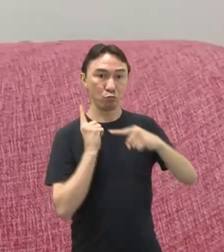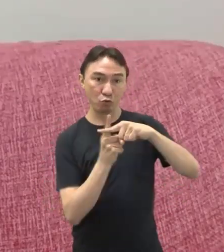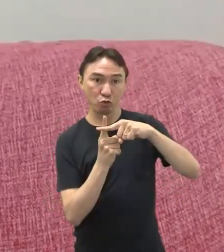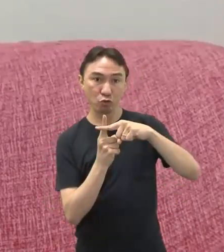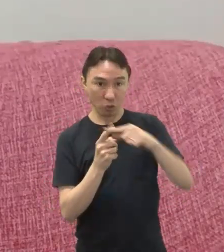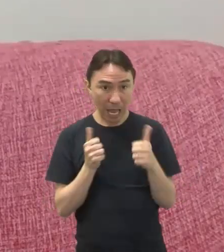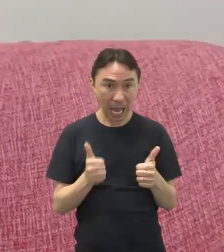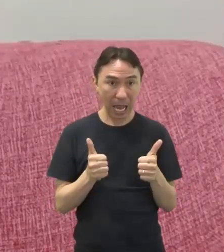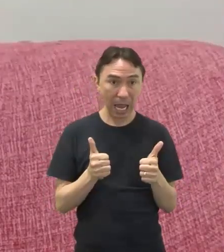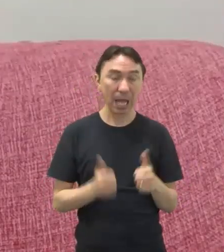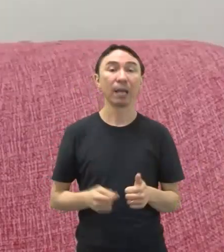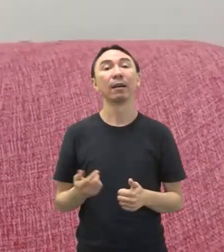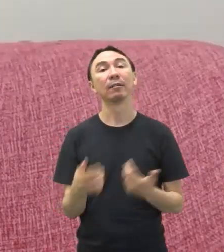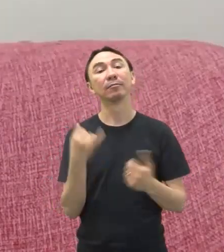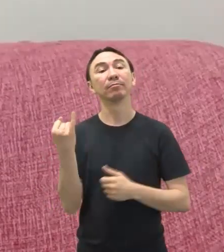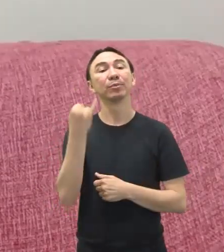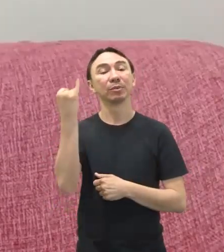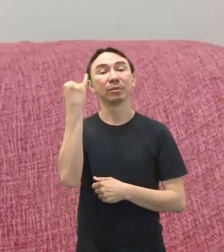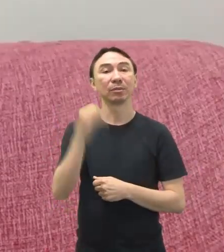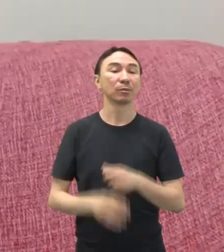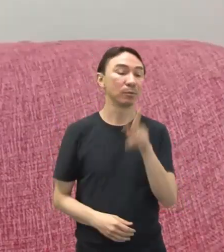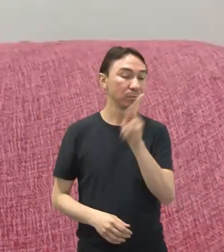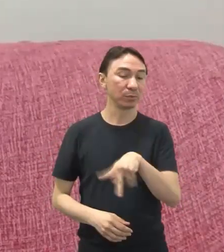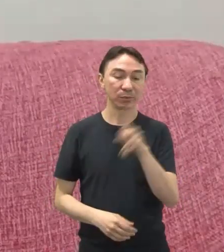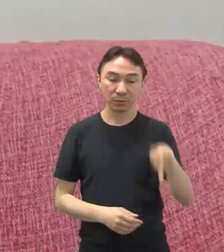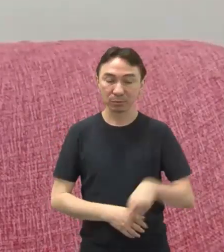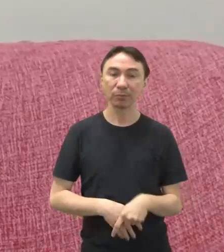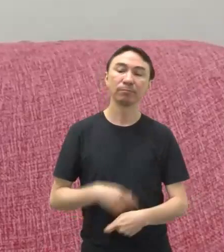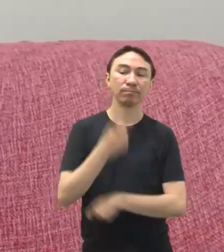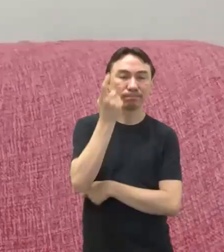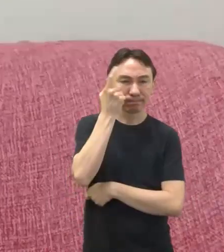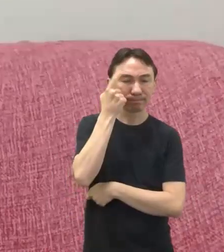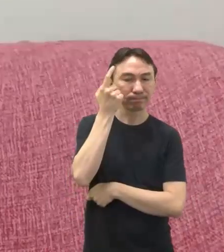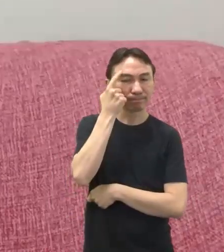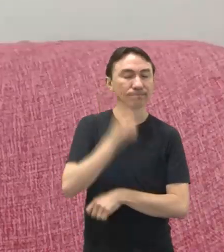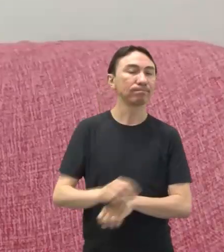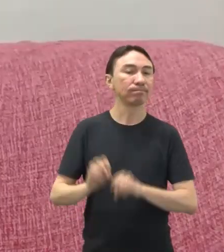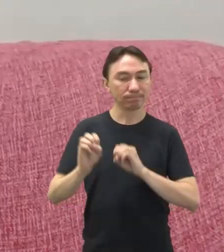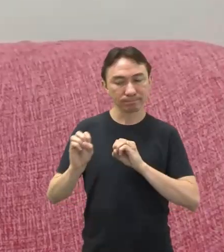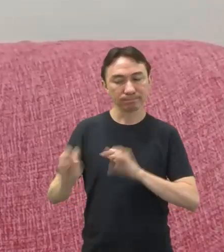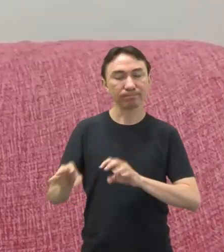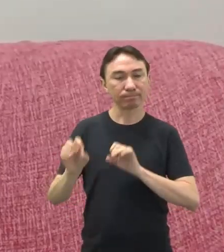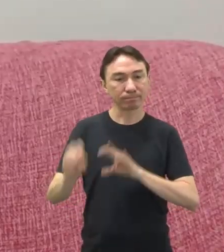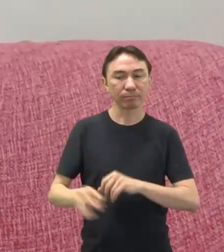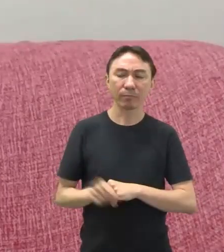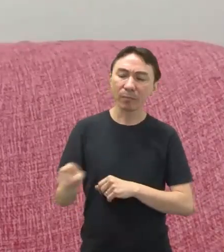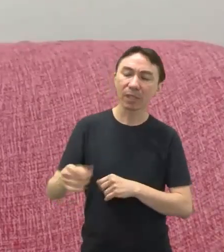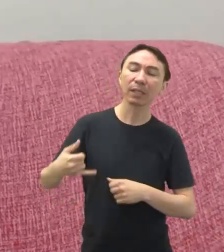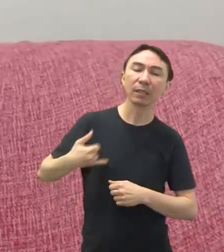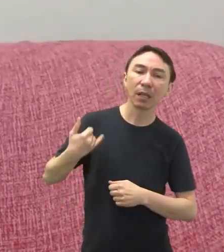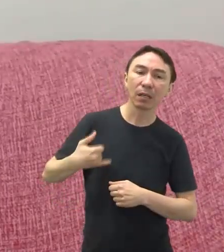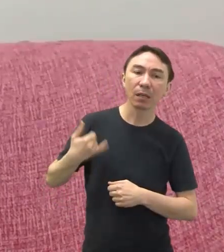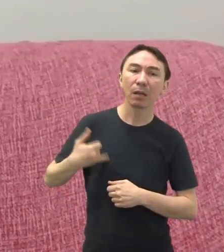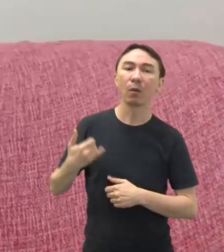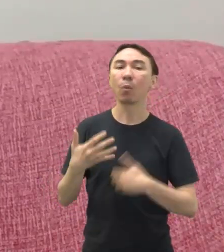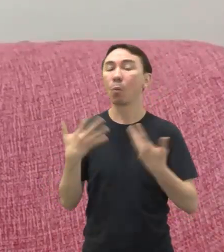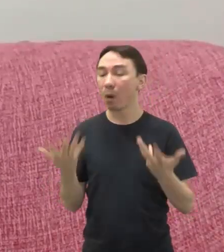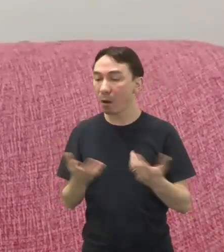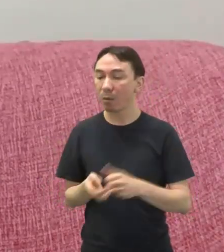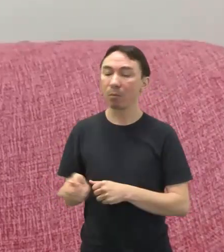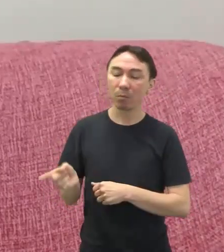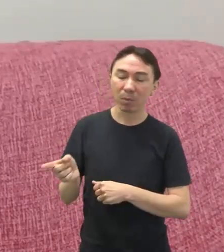uma intencionalidade levando em consideração a faixa etária dos alunos o grau de dificuldade